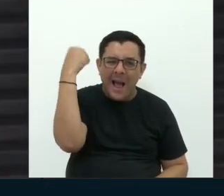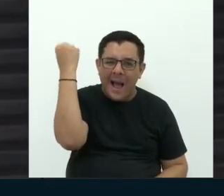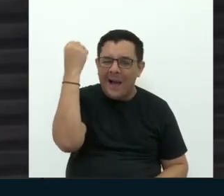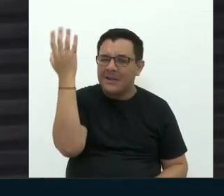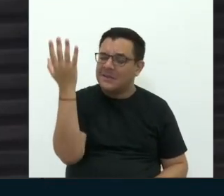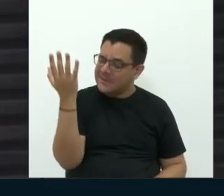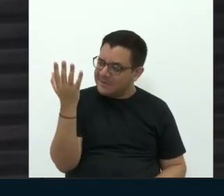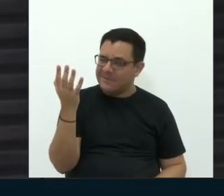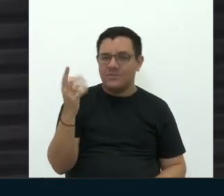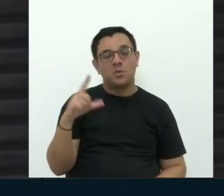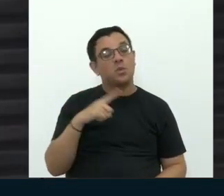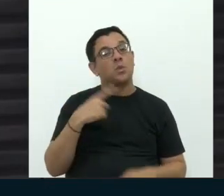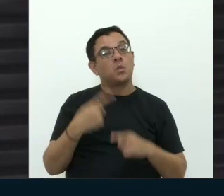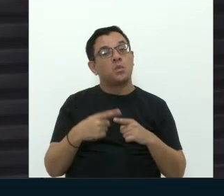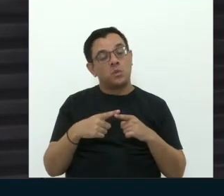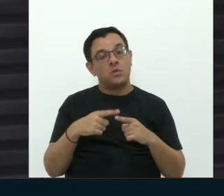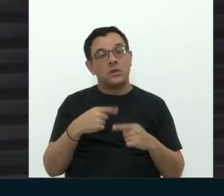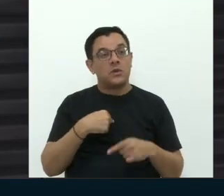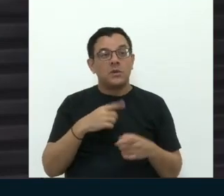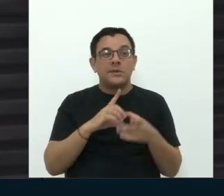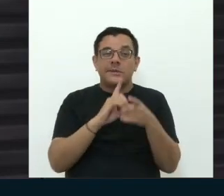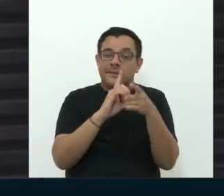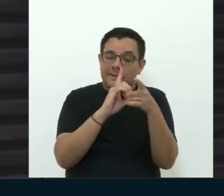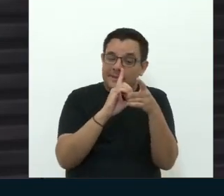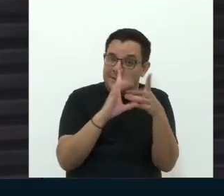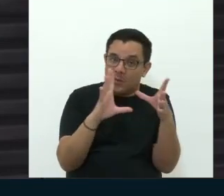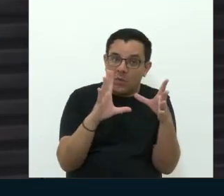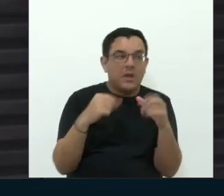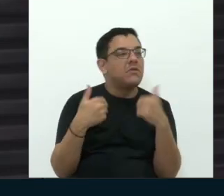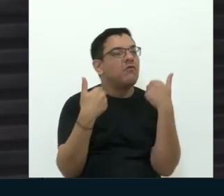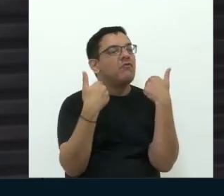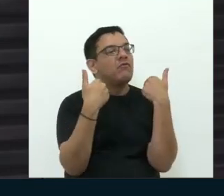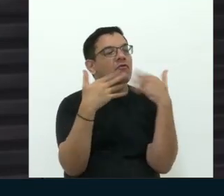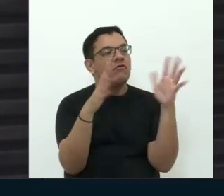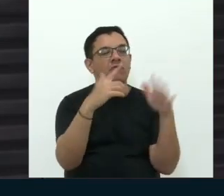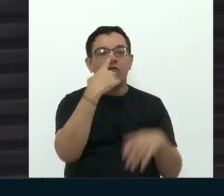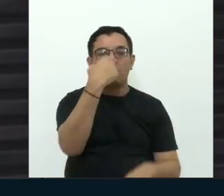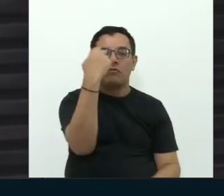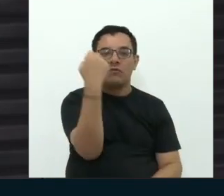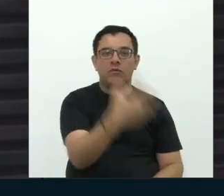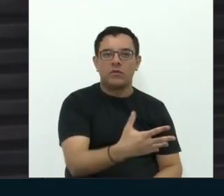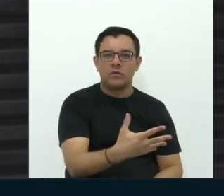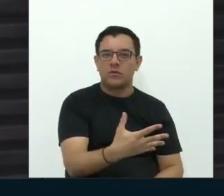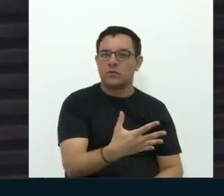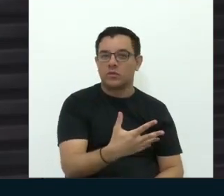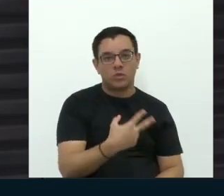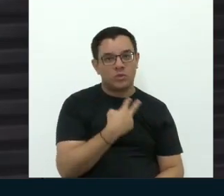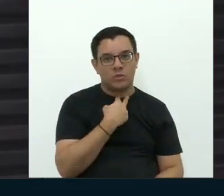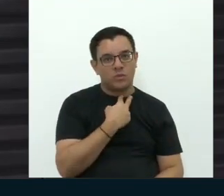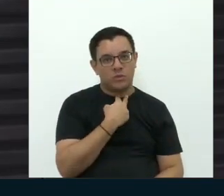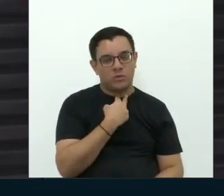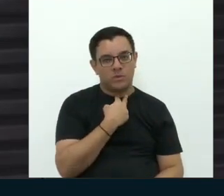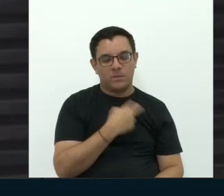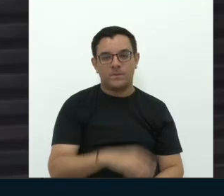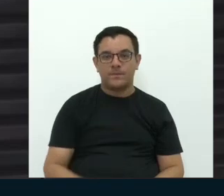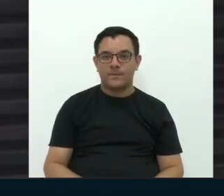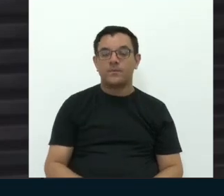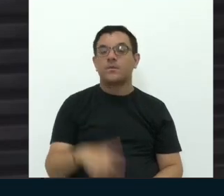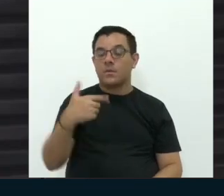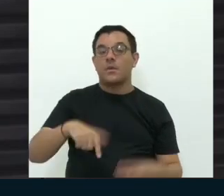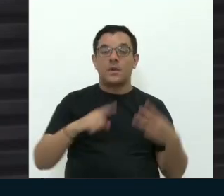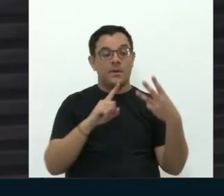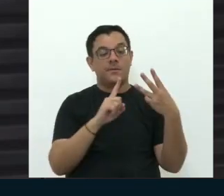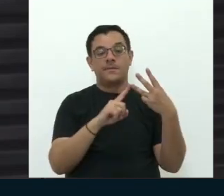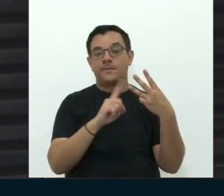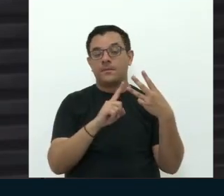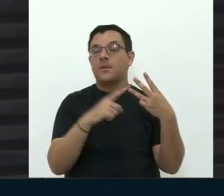mínimo de democracia que a gente tem não podemos jogar isso no lixo e por fim a necessidade de